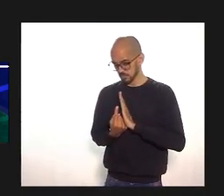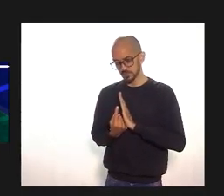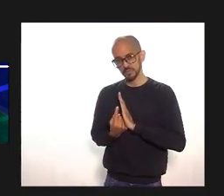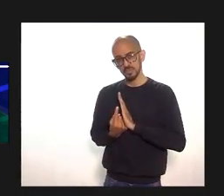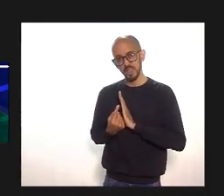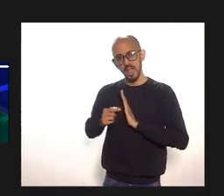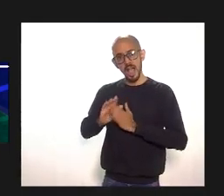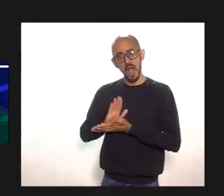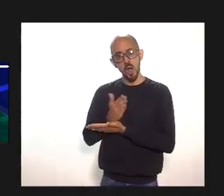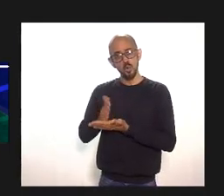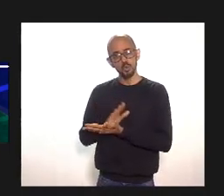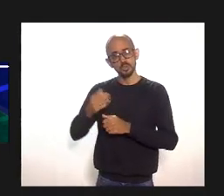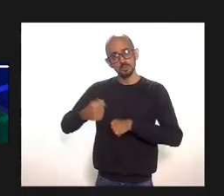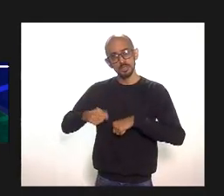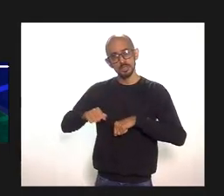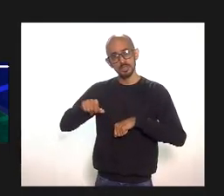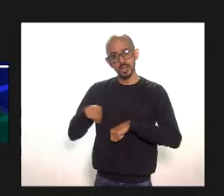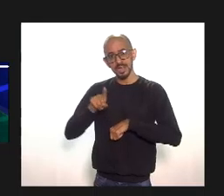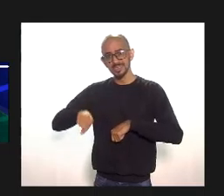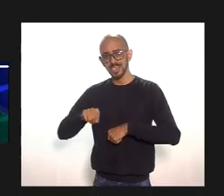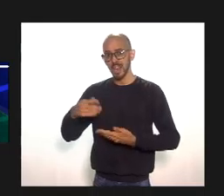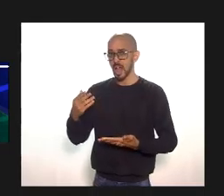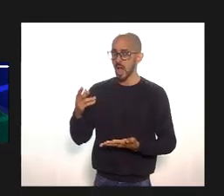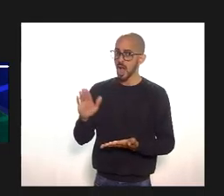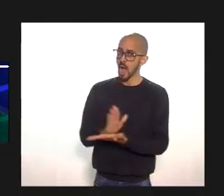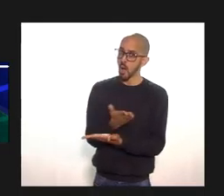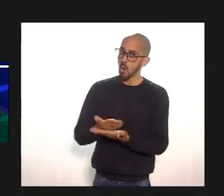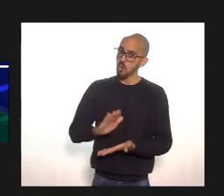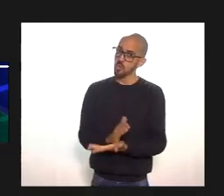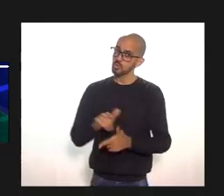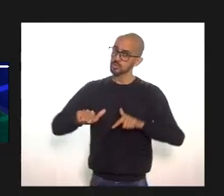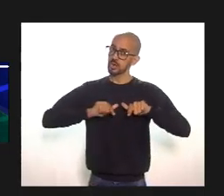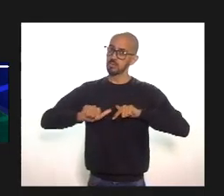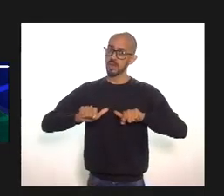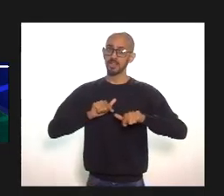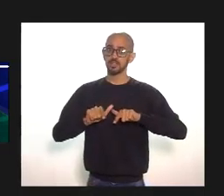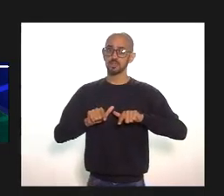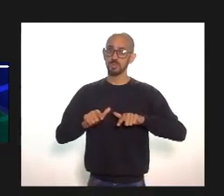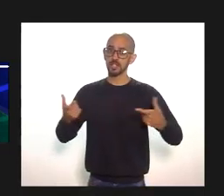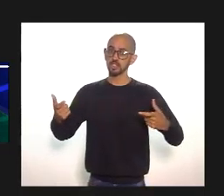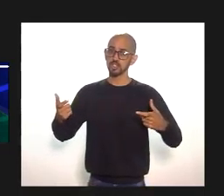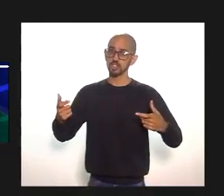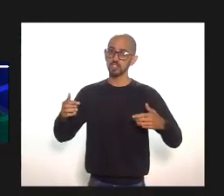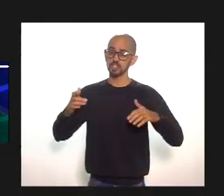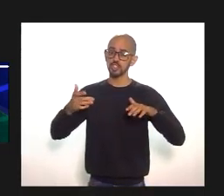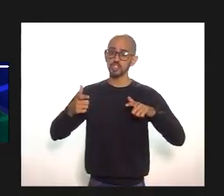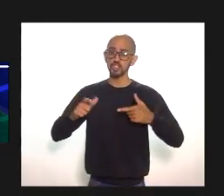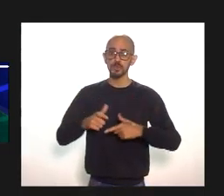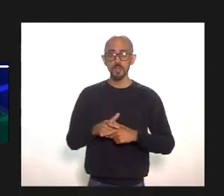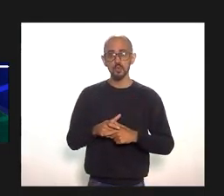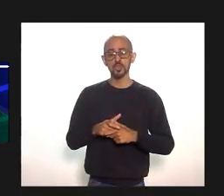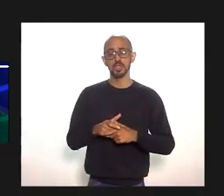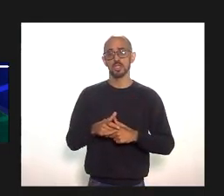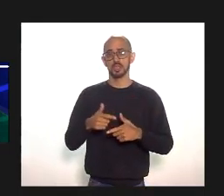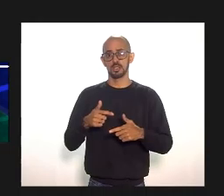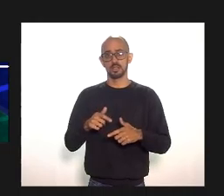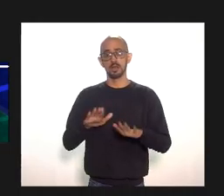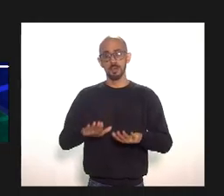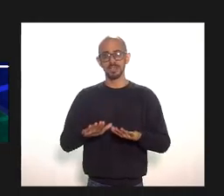é necessário suspender determinadas atividades para reduzir as taxas de contágio. E o que esse projeto de